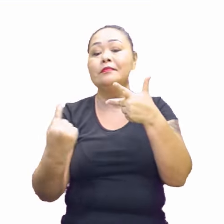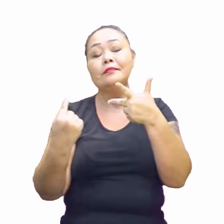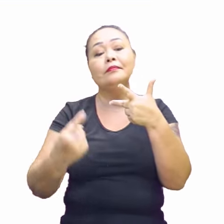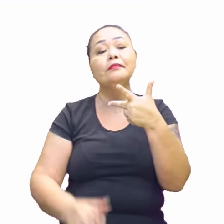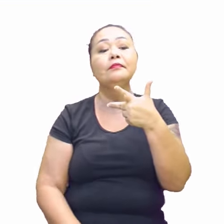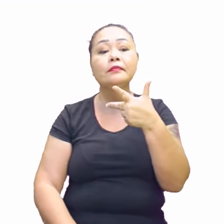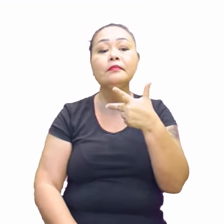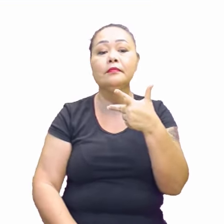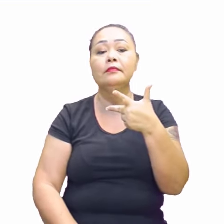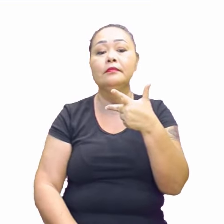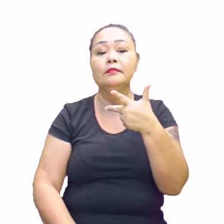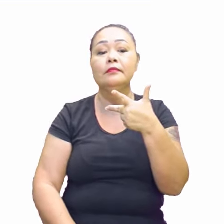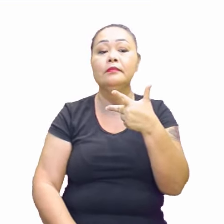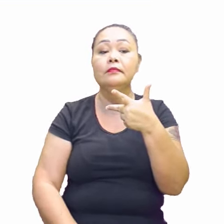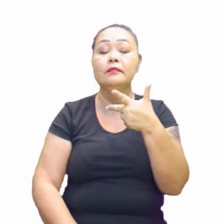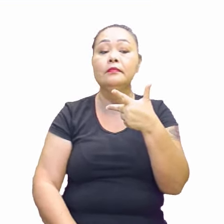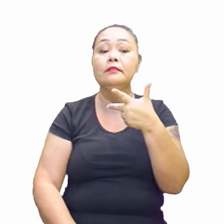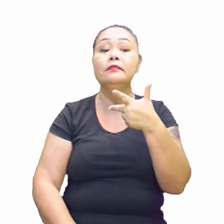singular.